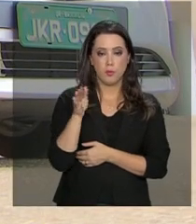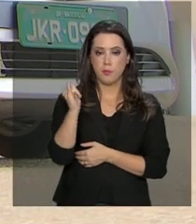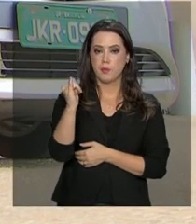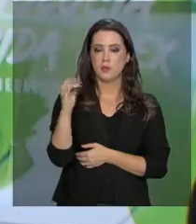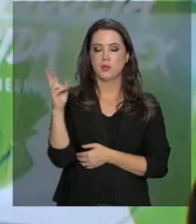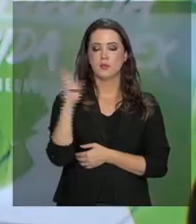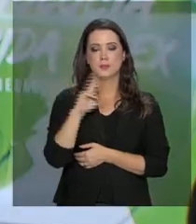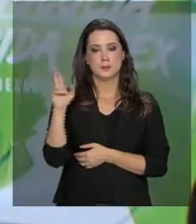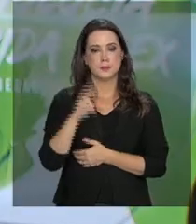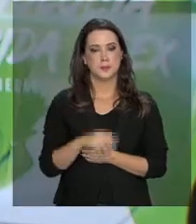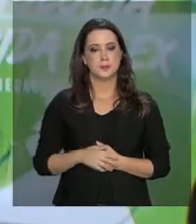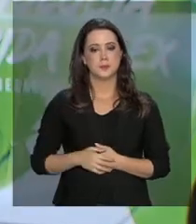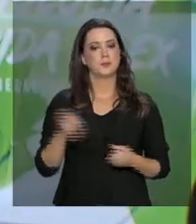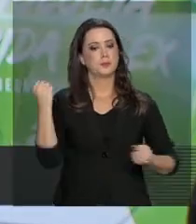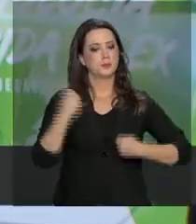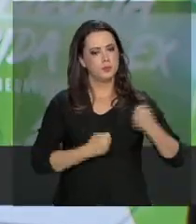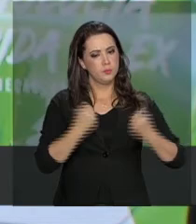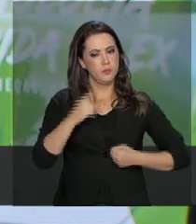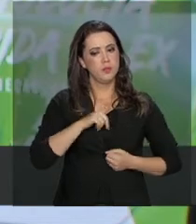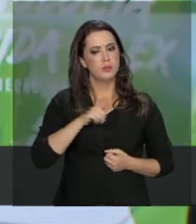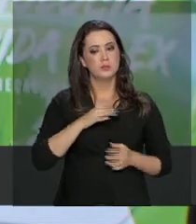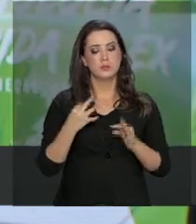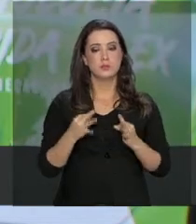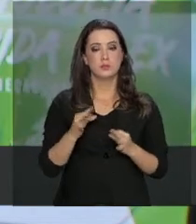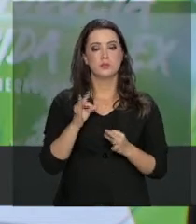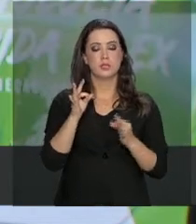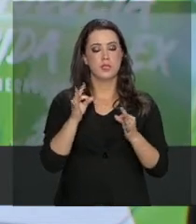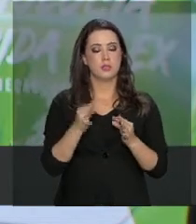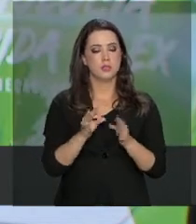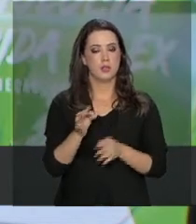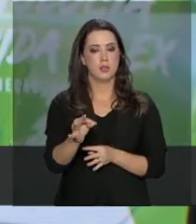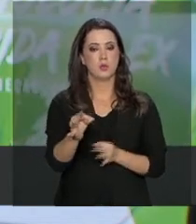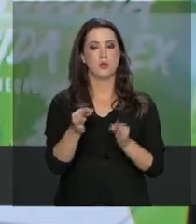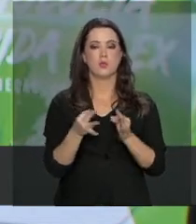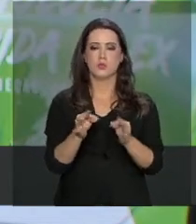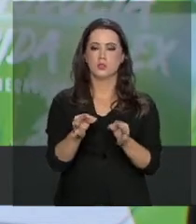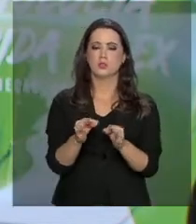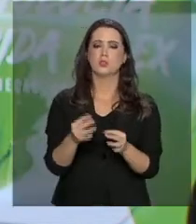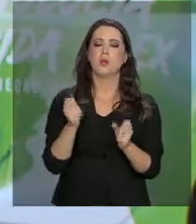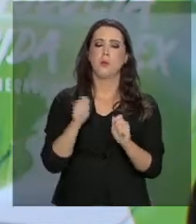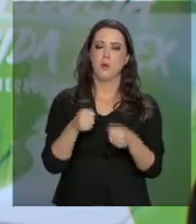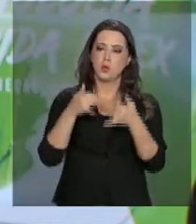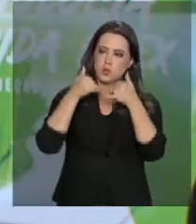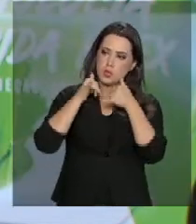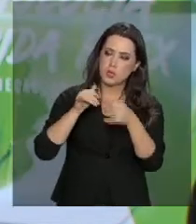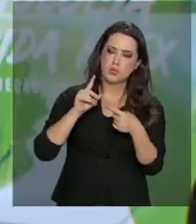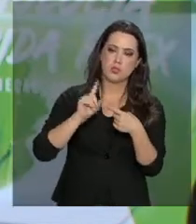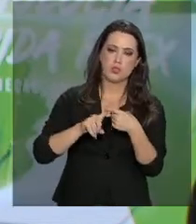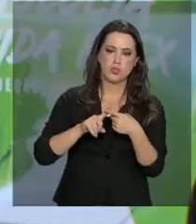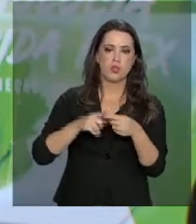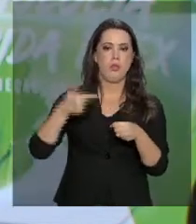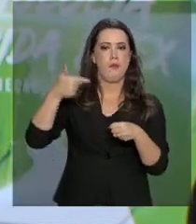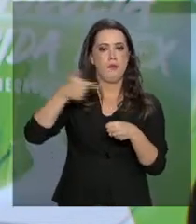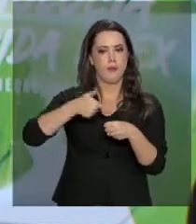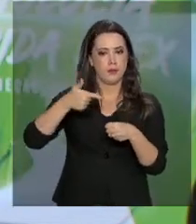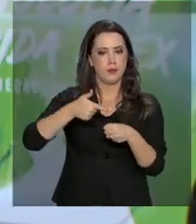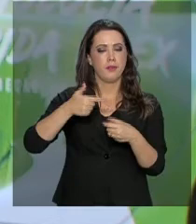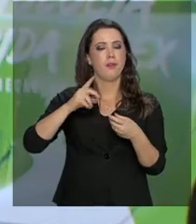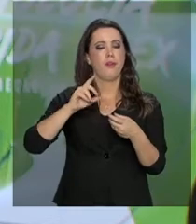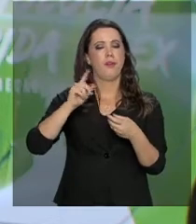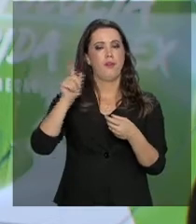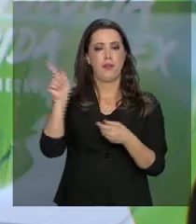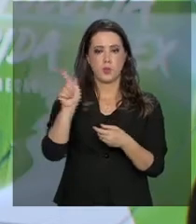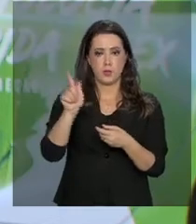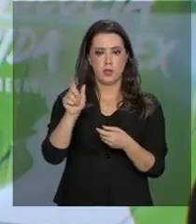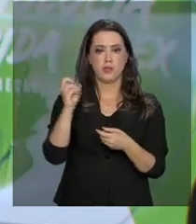reais o carro com tecnologia híbrida flex que pode funcionar com gasolina etanol e eletricidade é